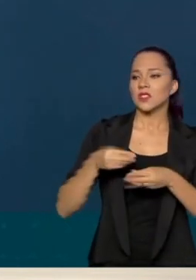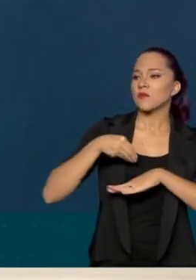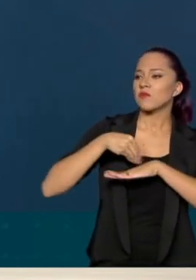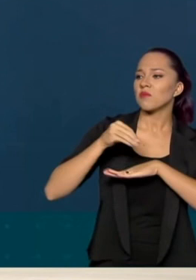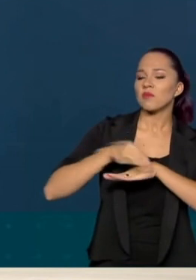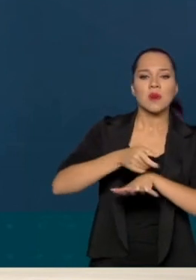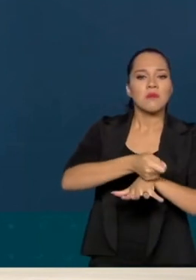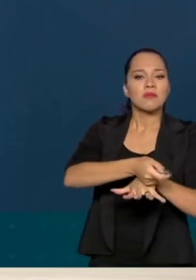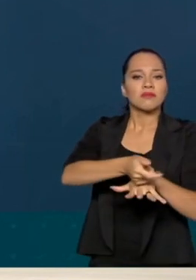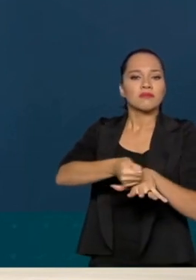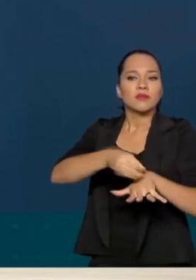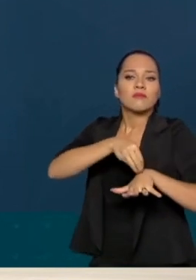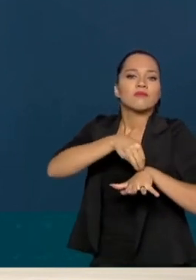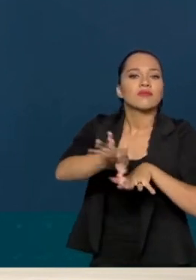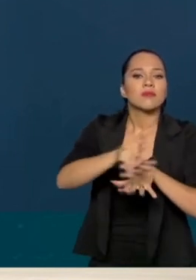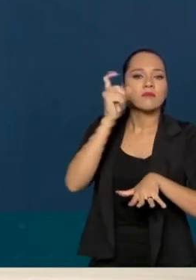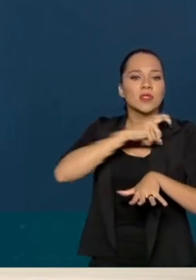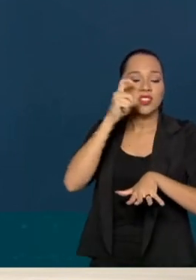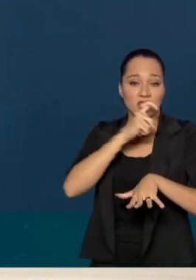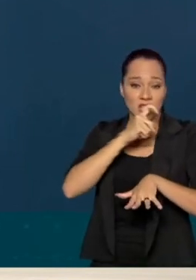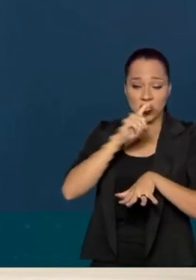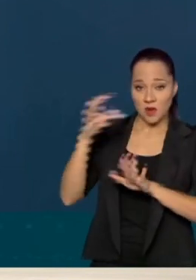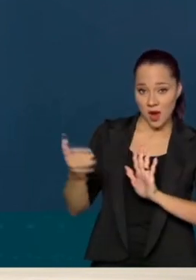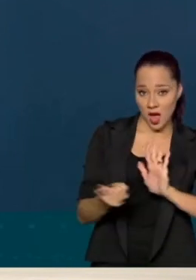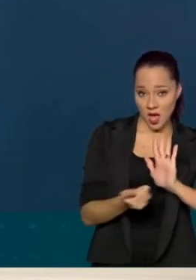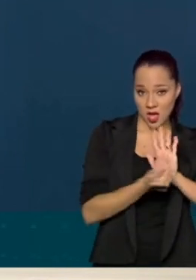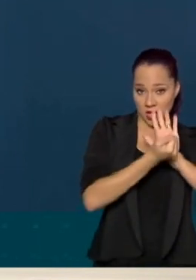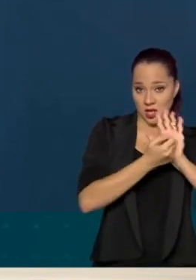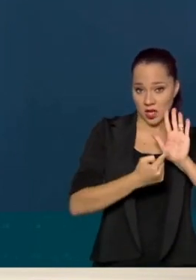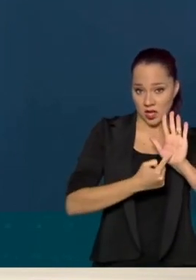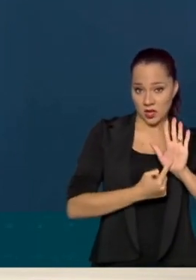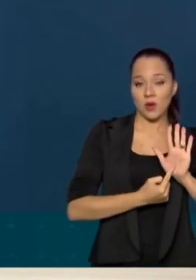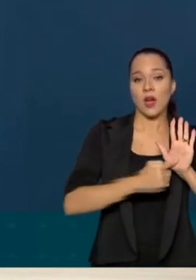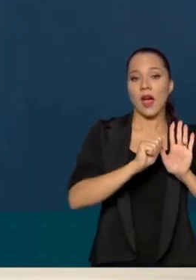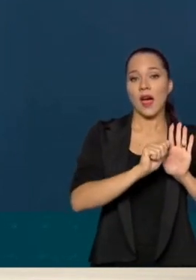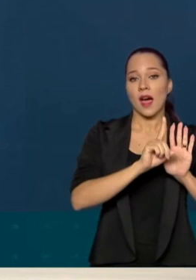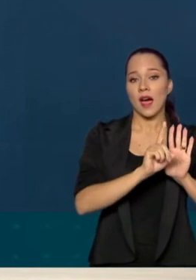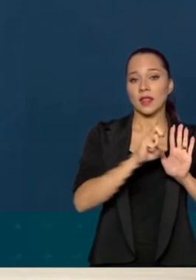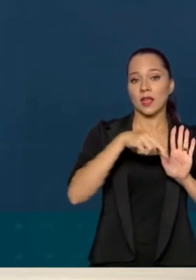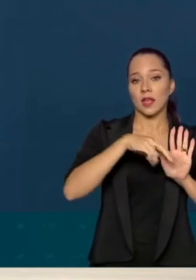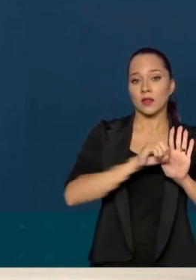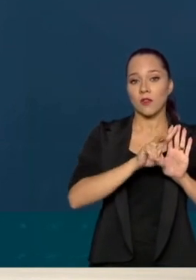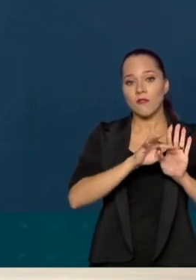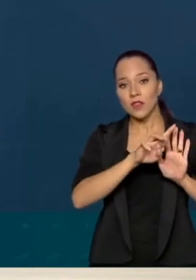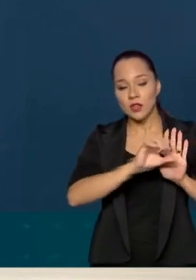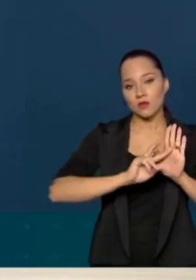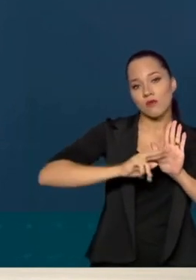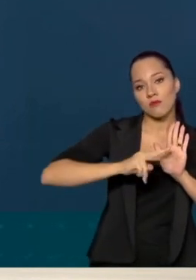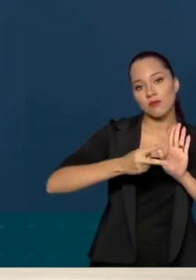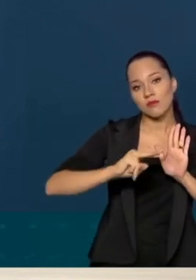fake News sobre a identificação do adenovírus replicante